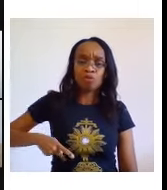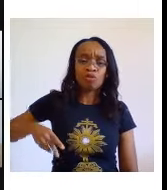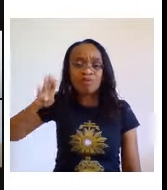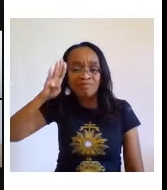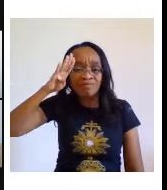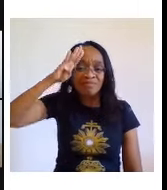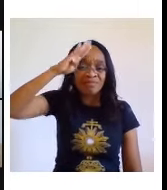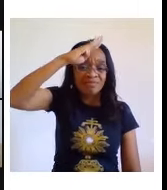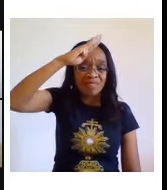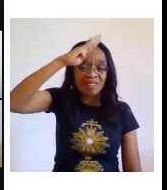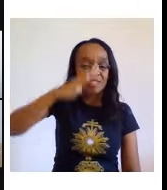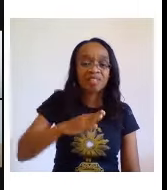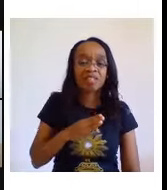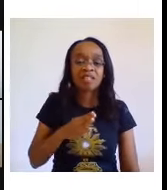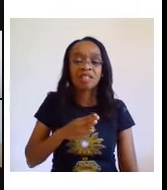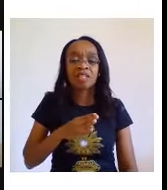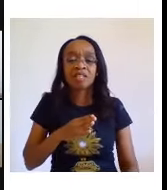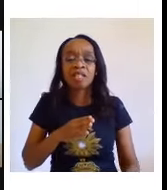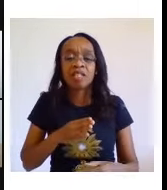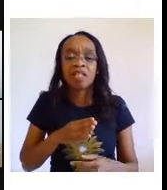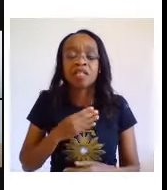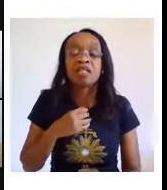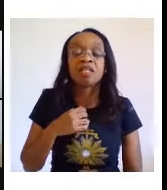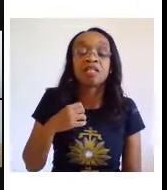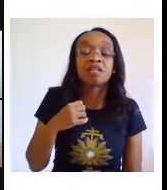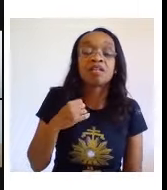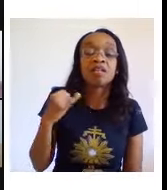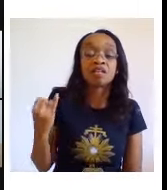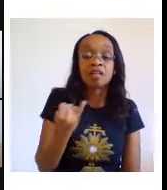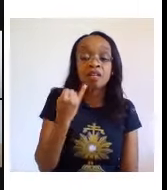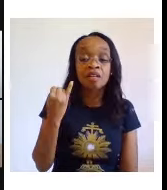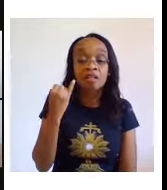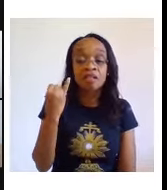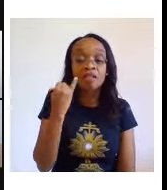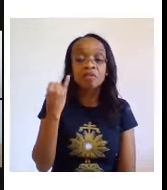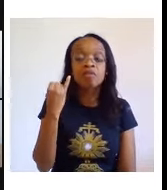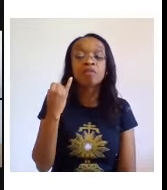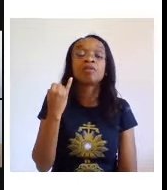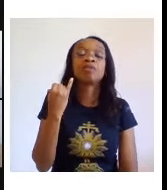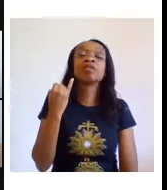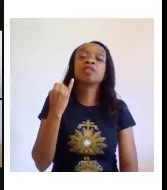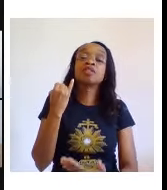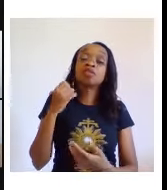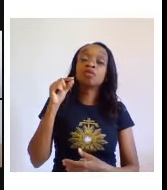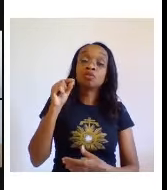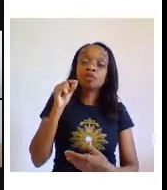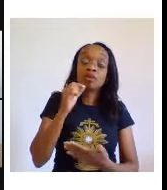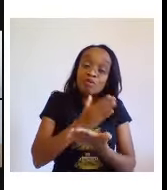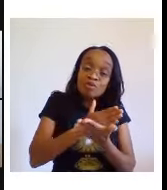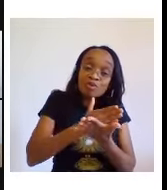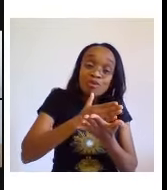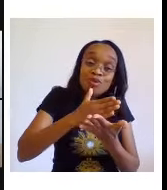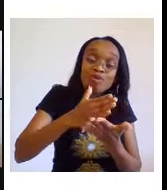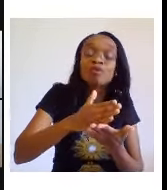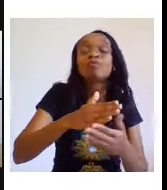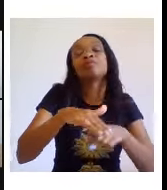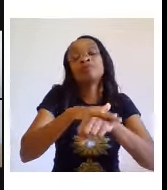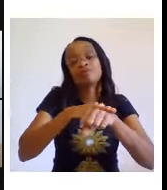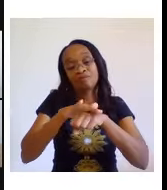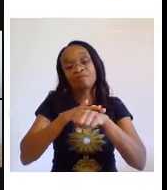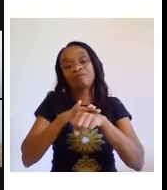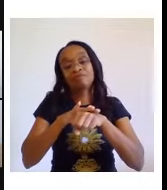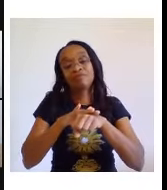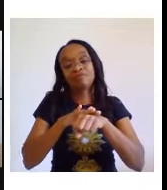climática, partindo deste texto de que é importante começar. Né? Esse poema que você colocou, muitas pessoas